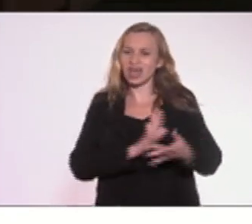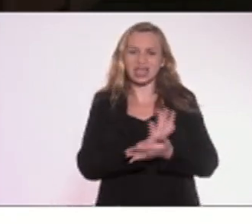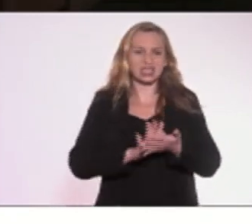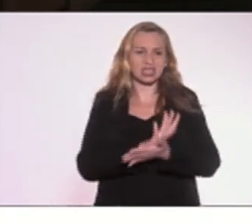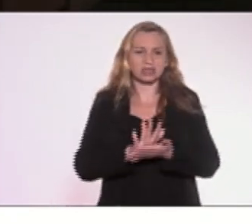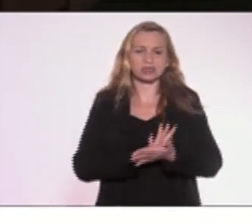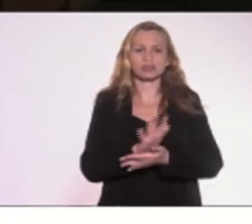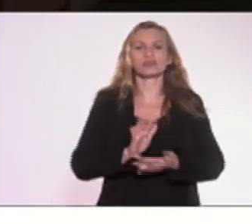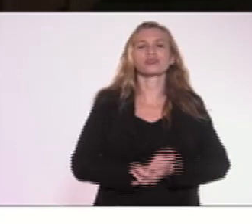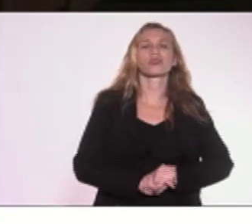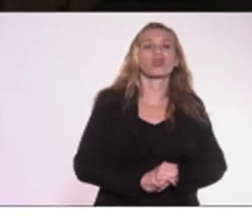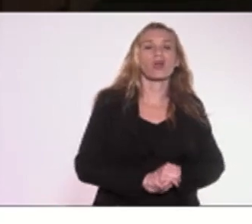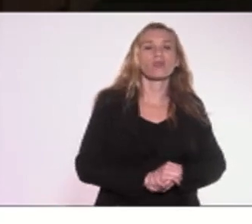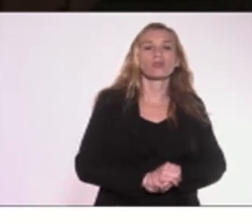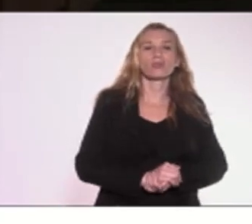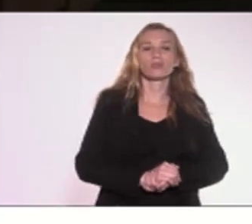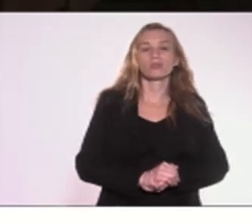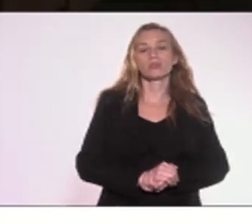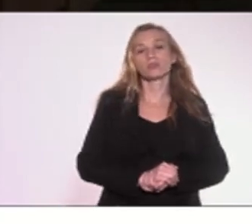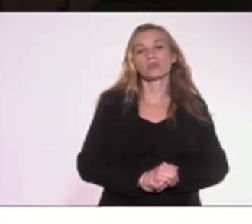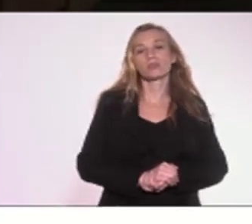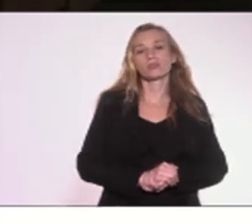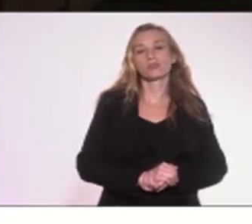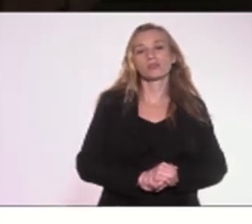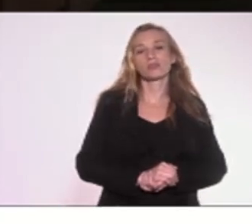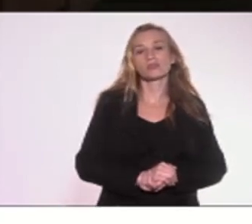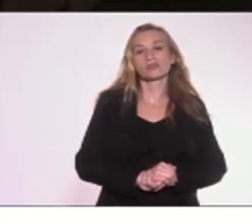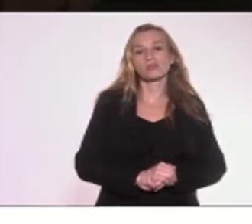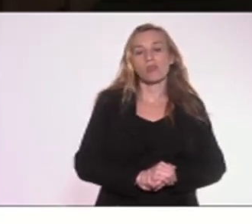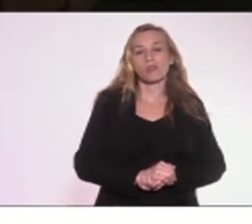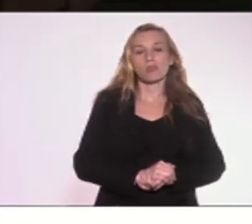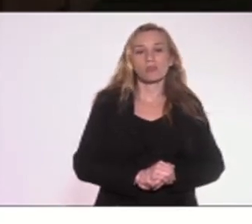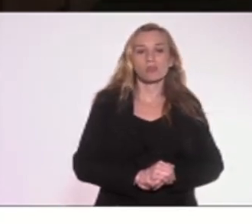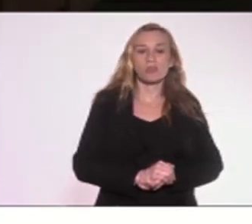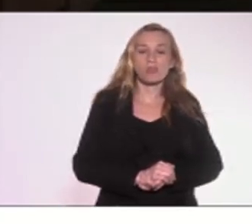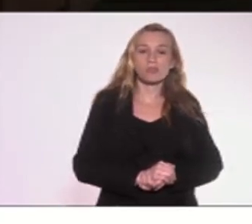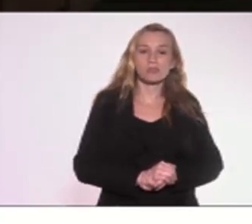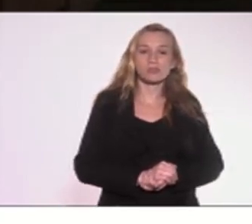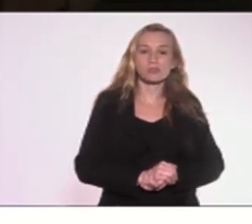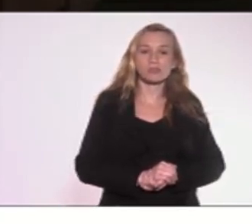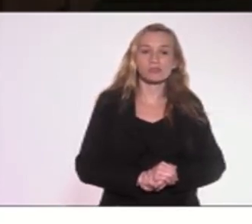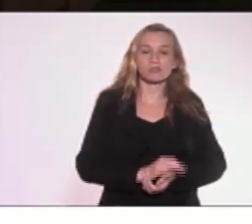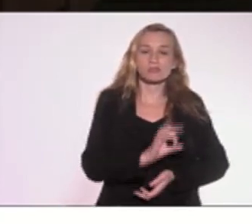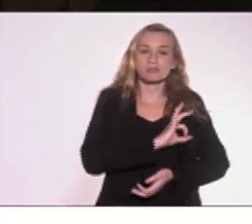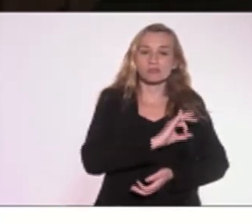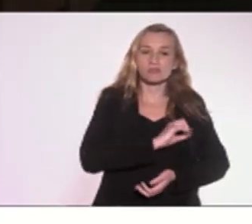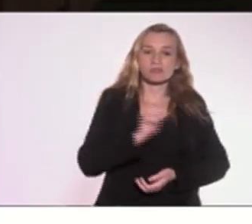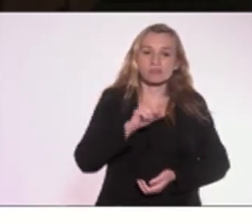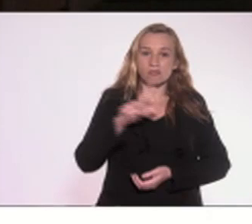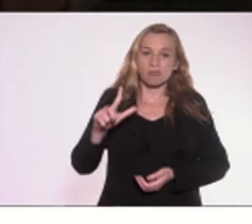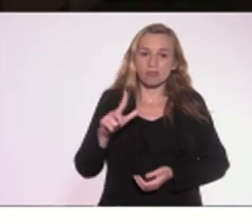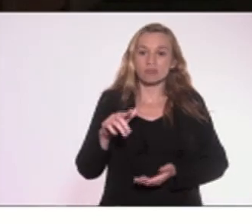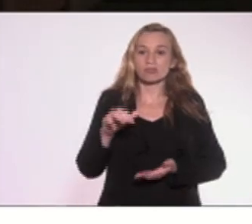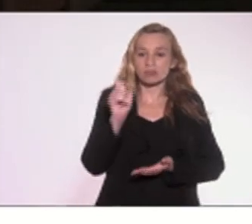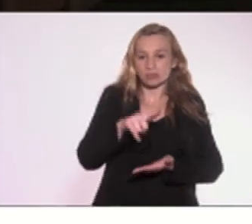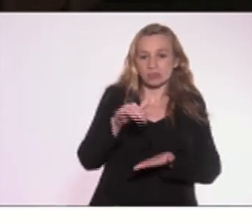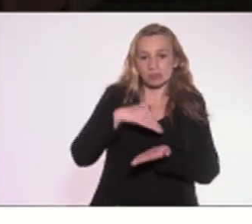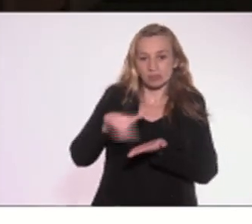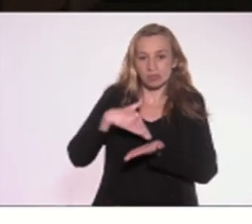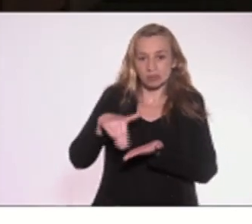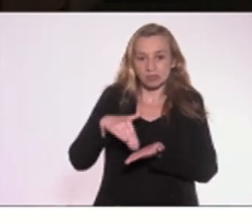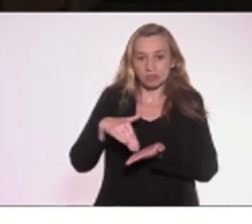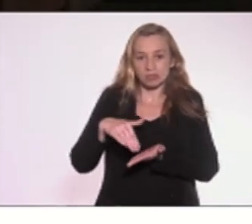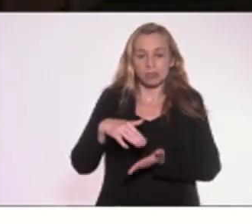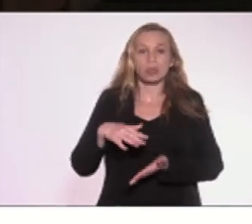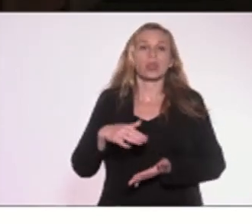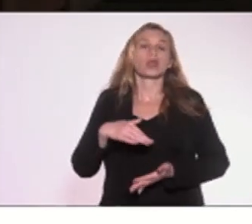de todos os tempos. Nunca mais vai voltar ao status quo. Por quê? A Polícia Civil é uma secretaria, a Polícia Militar é